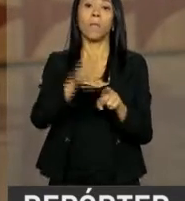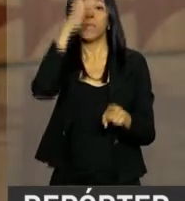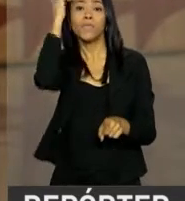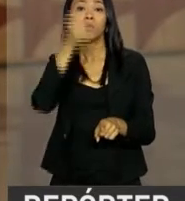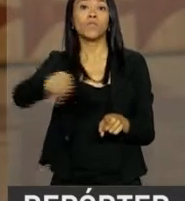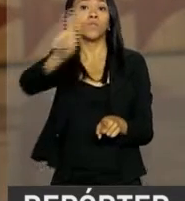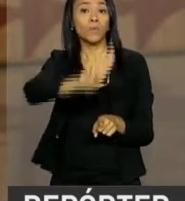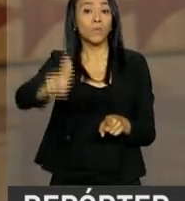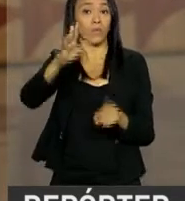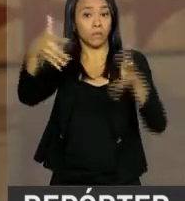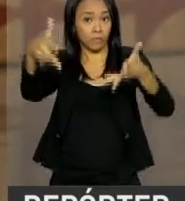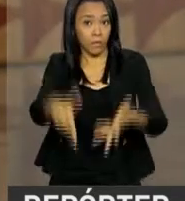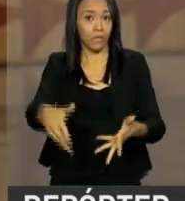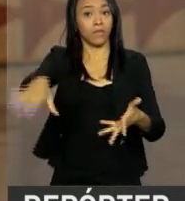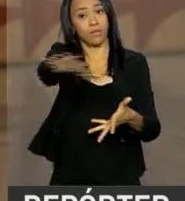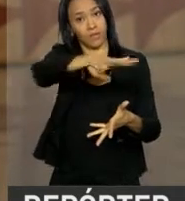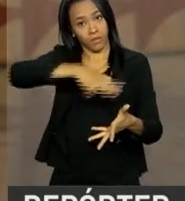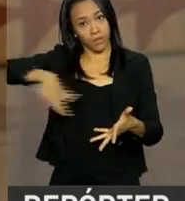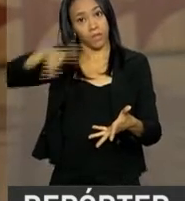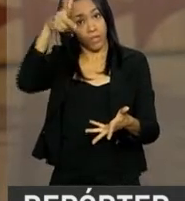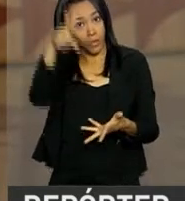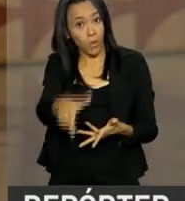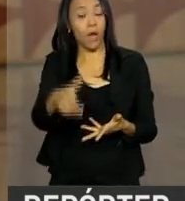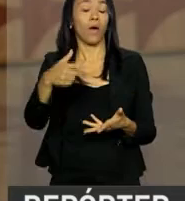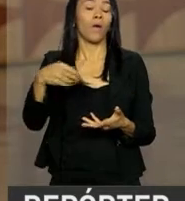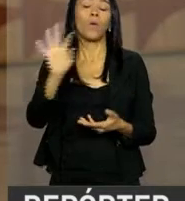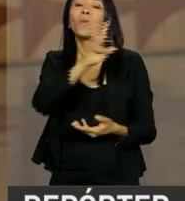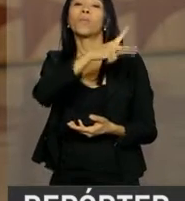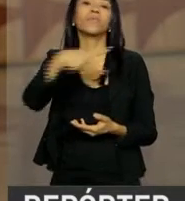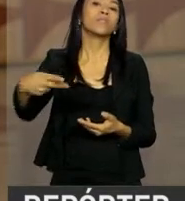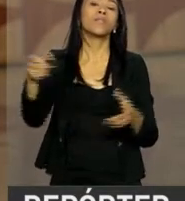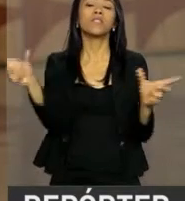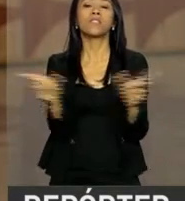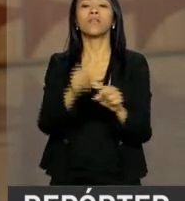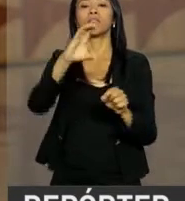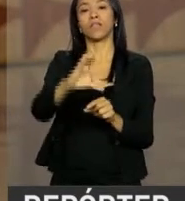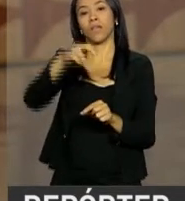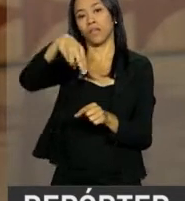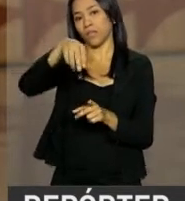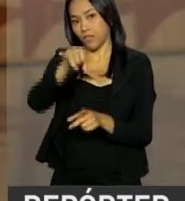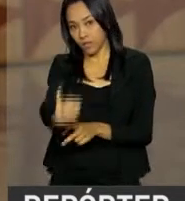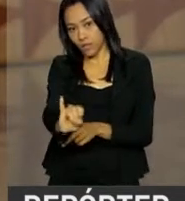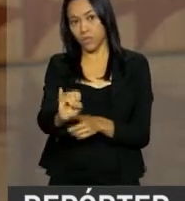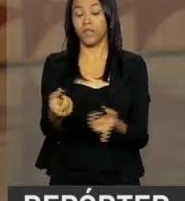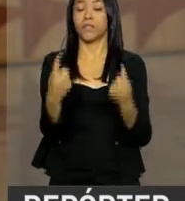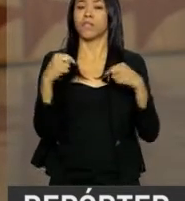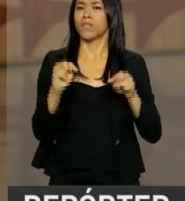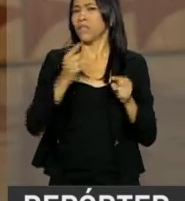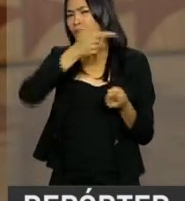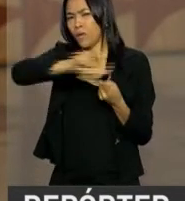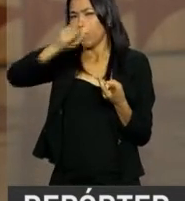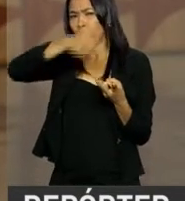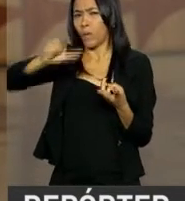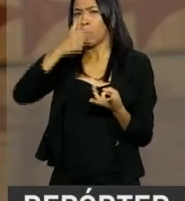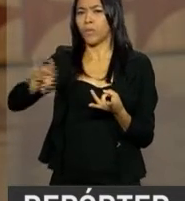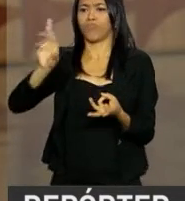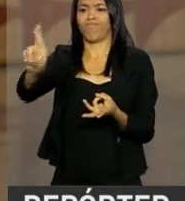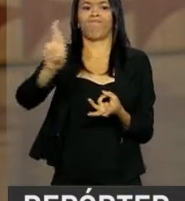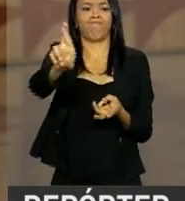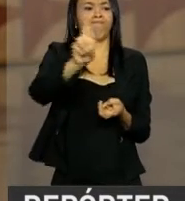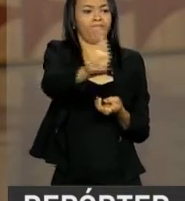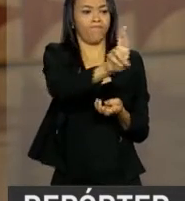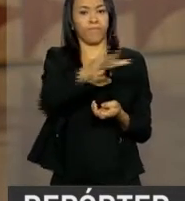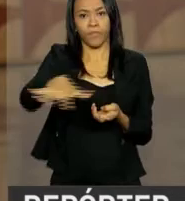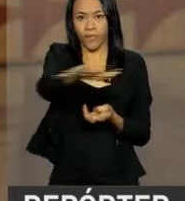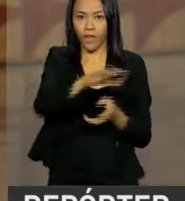área de ciência e tecnologia como o presidente da confederação nacional da indústria robson braga de andrade e entre entidades representativas do